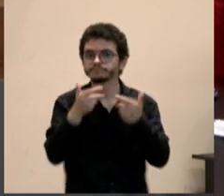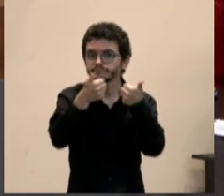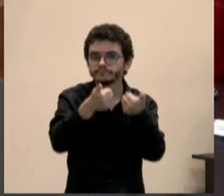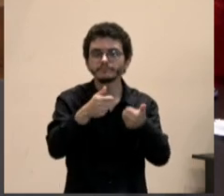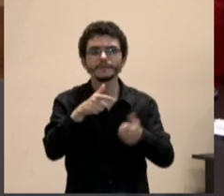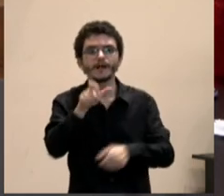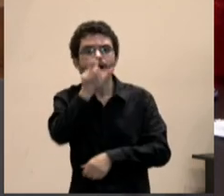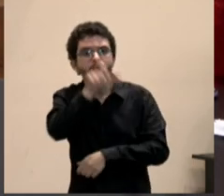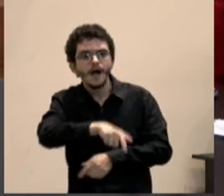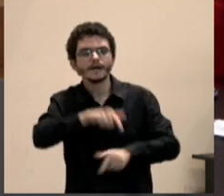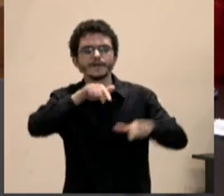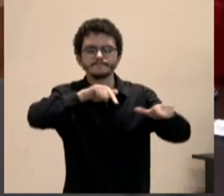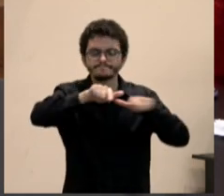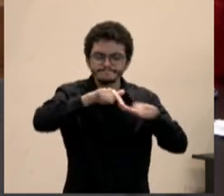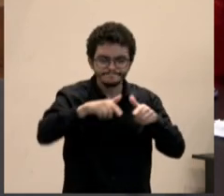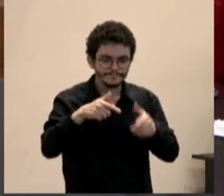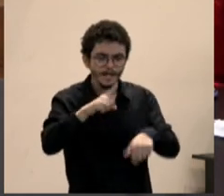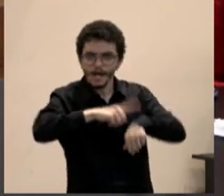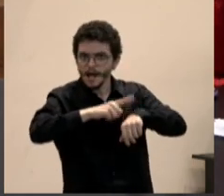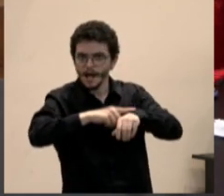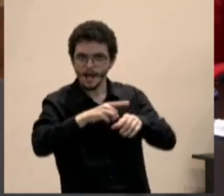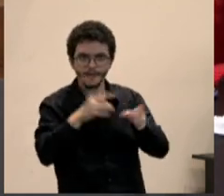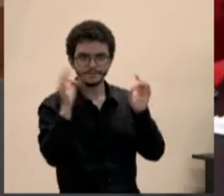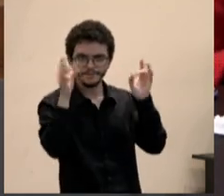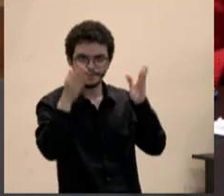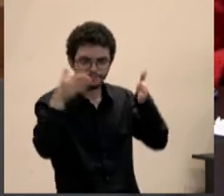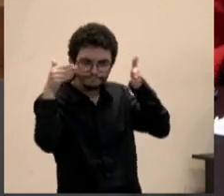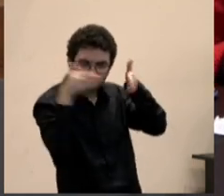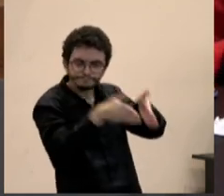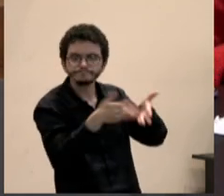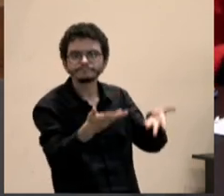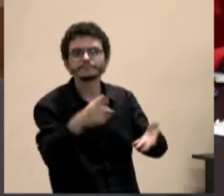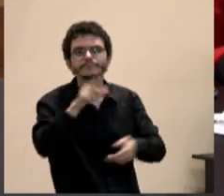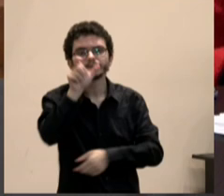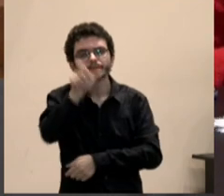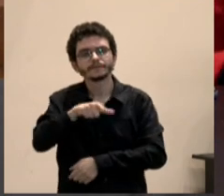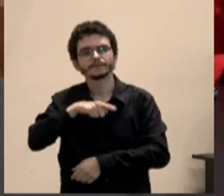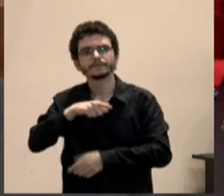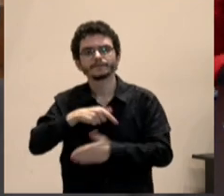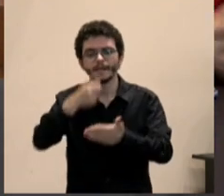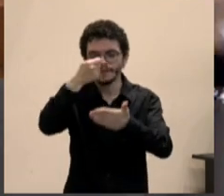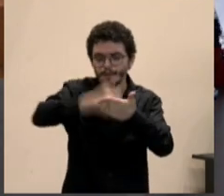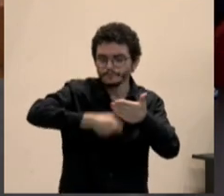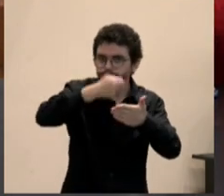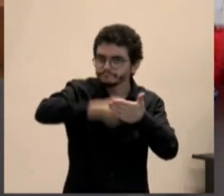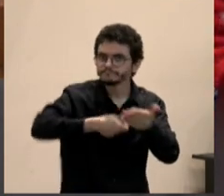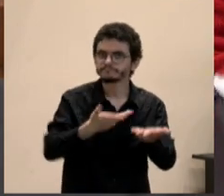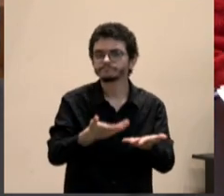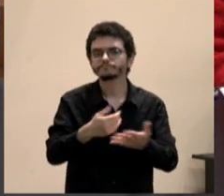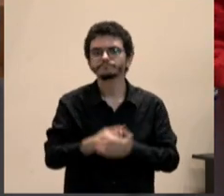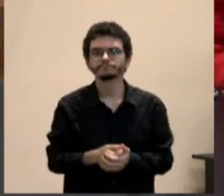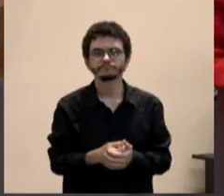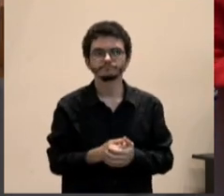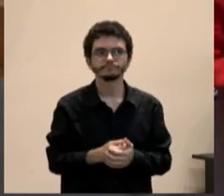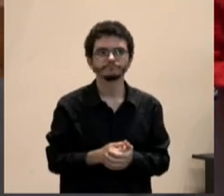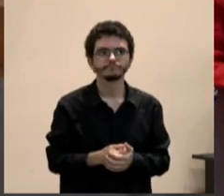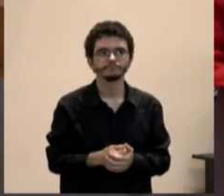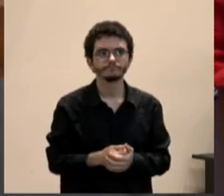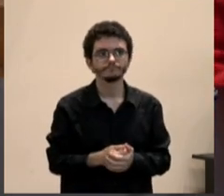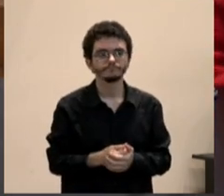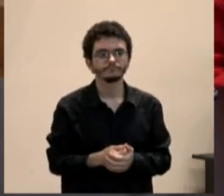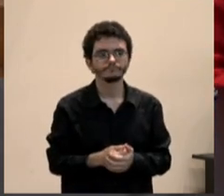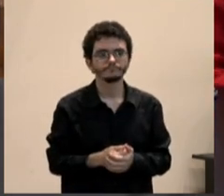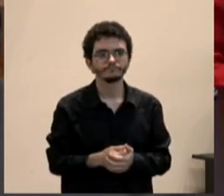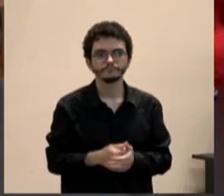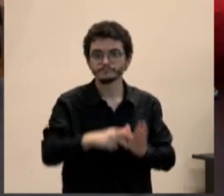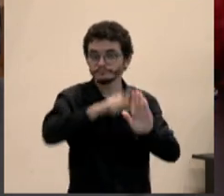de tempo exclusivo, de quem tem uma dedicação da sua,